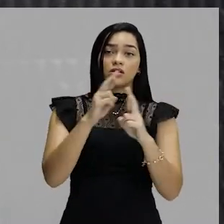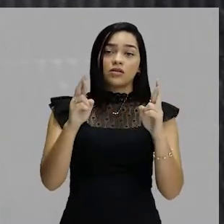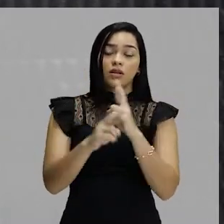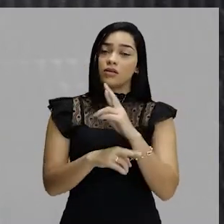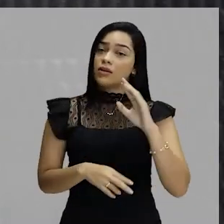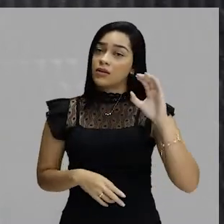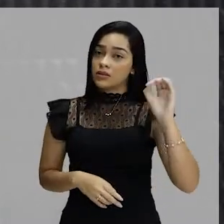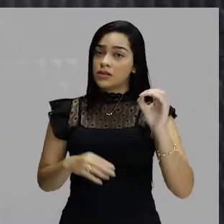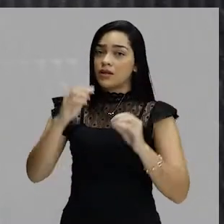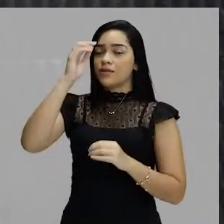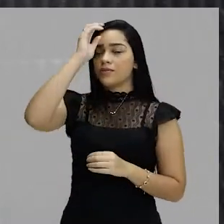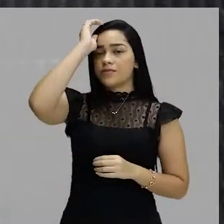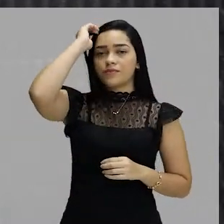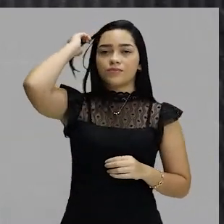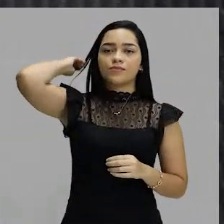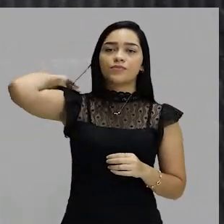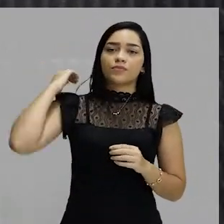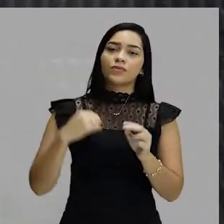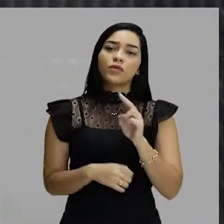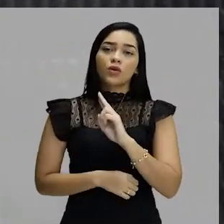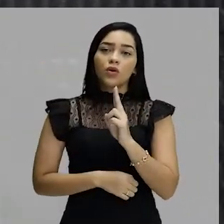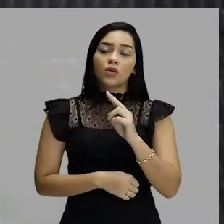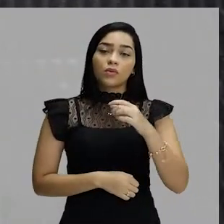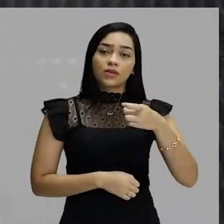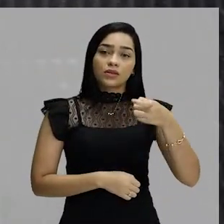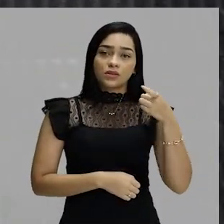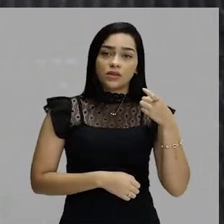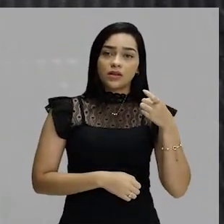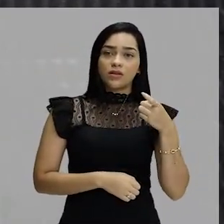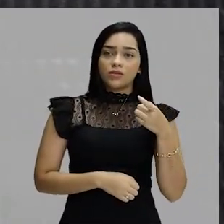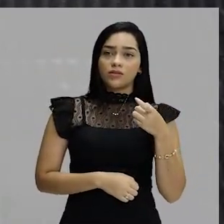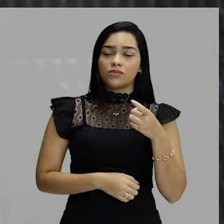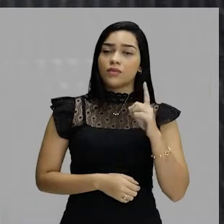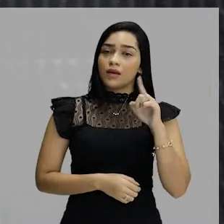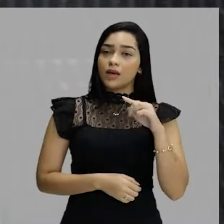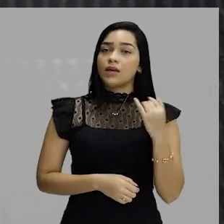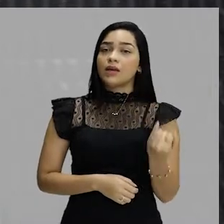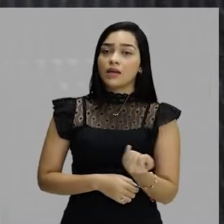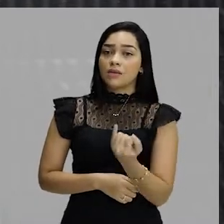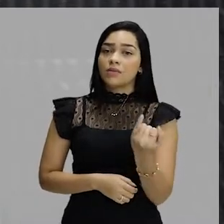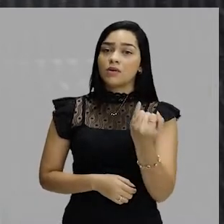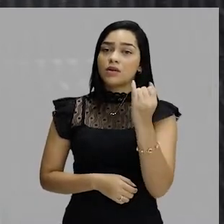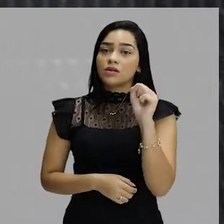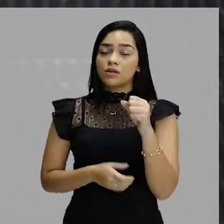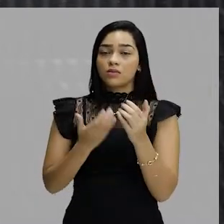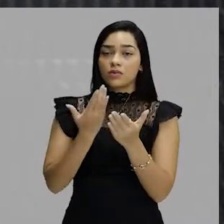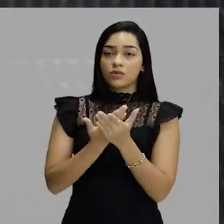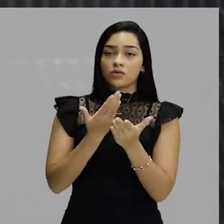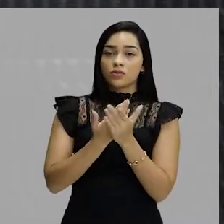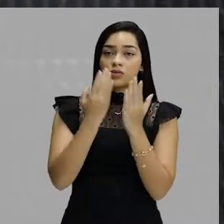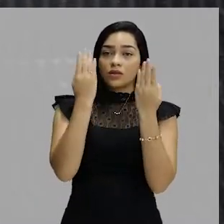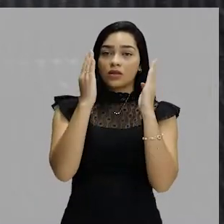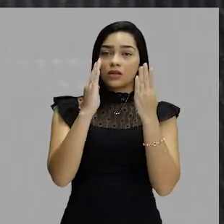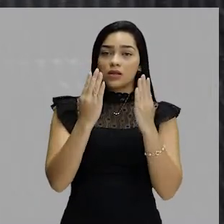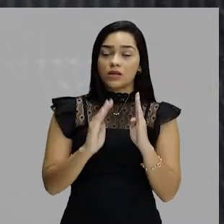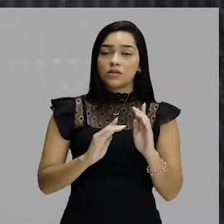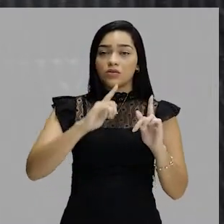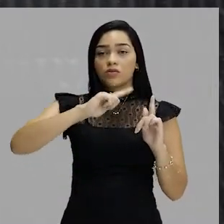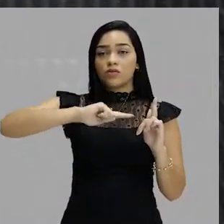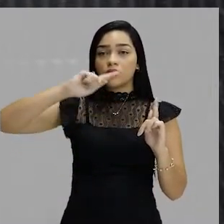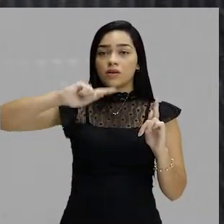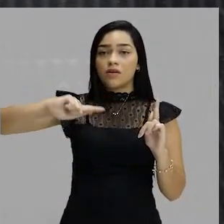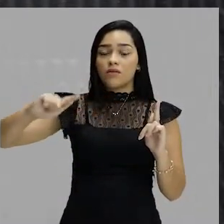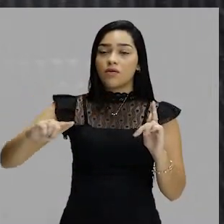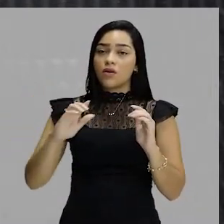zero. Certo? Ele é chamado de zero da função, ponto bastante importante para estudo e análise do gráfico da função.